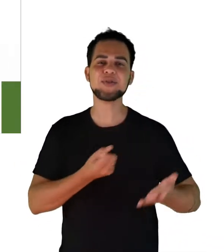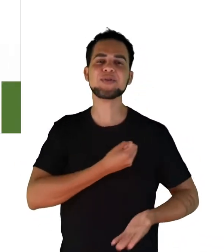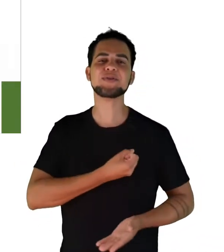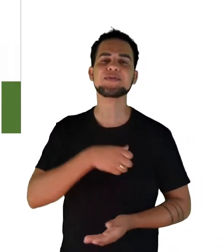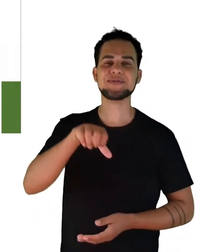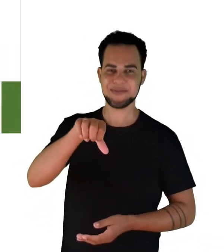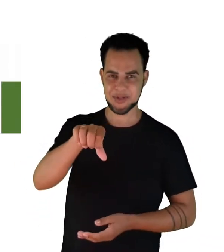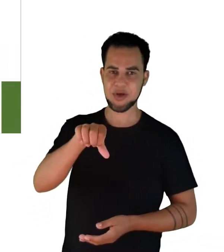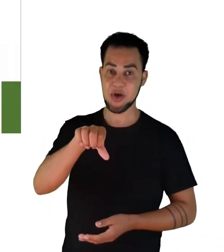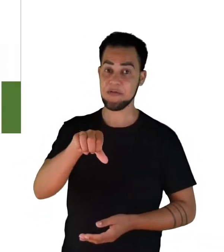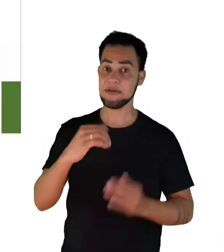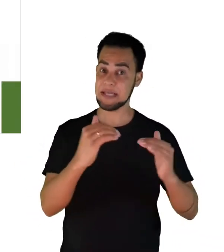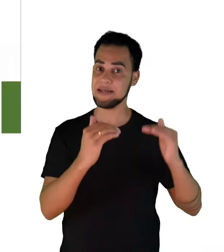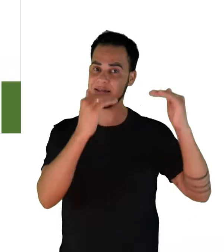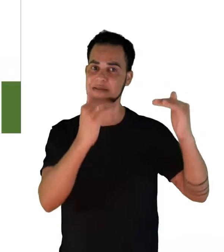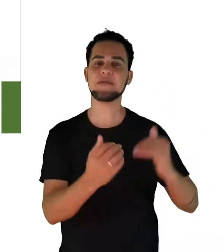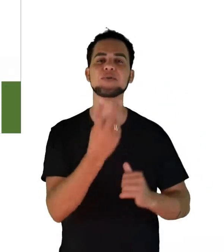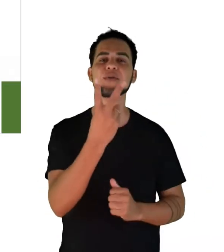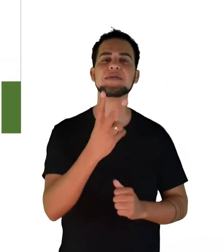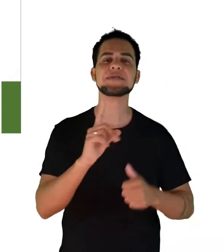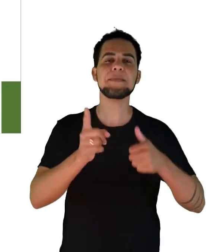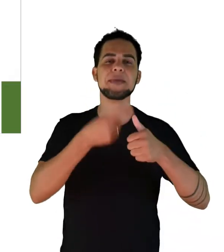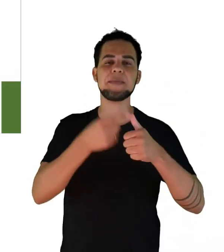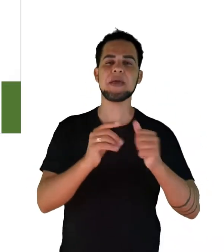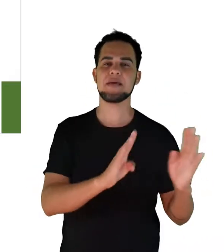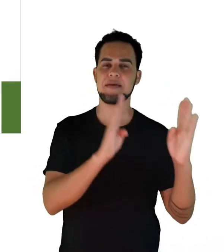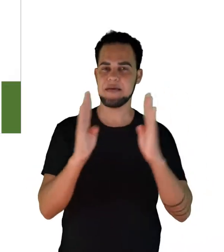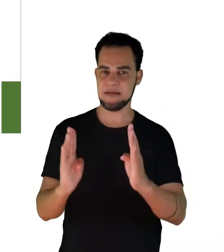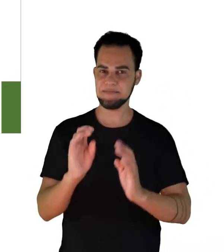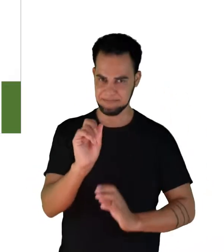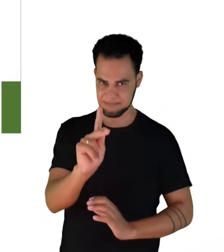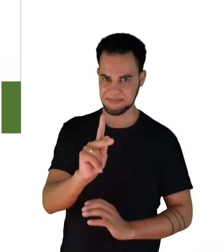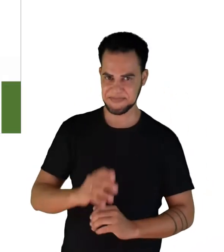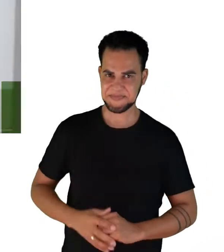9 do nível 2, primeira fase, ok?